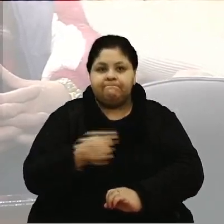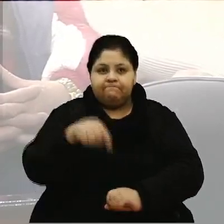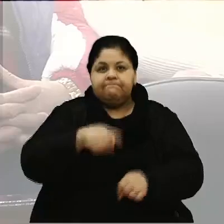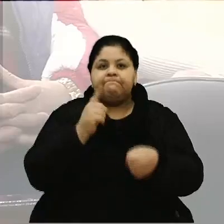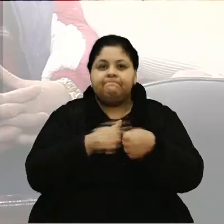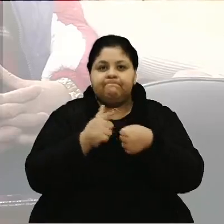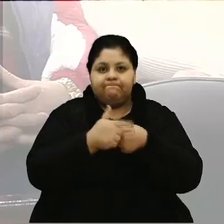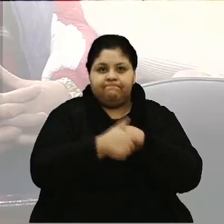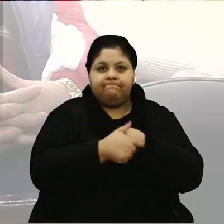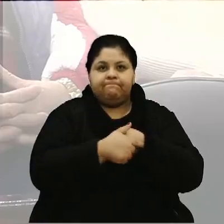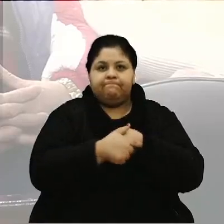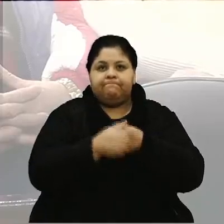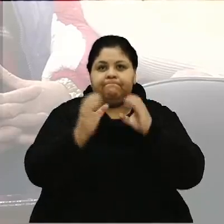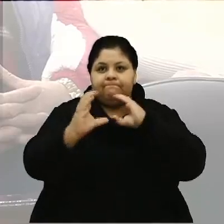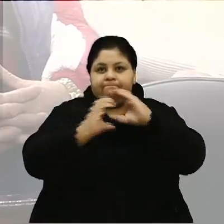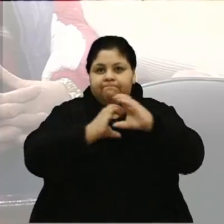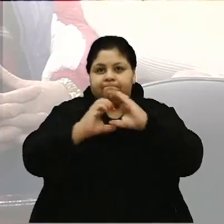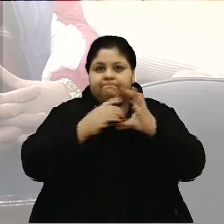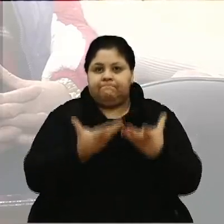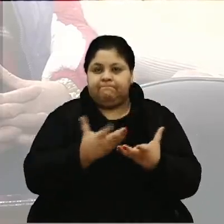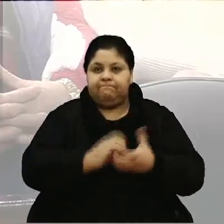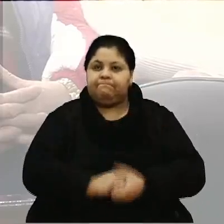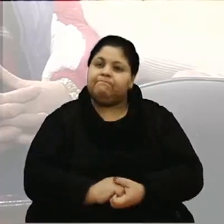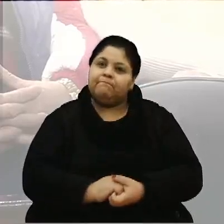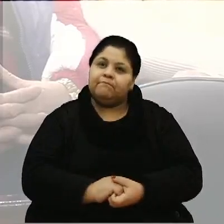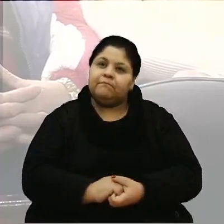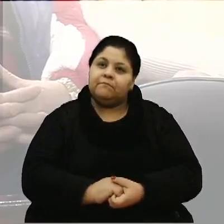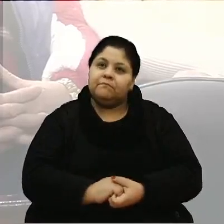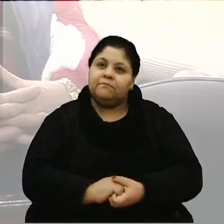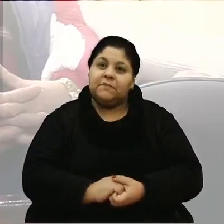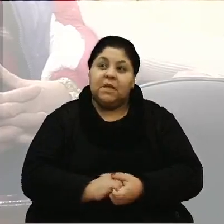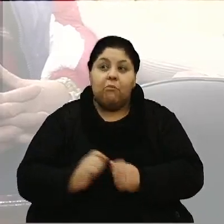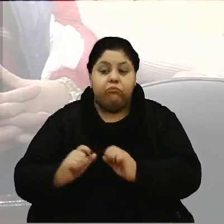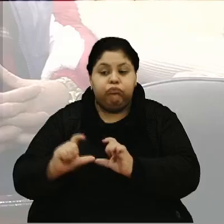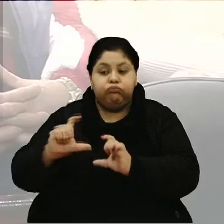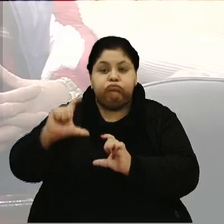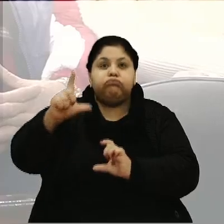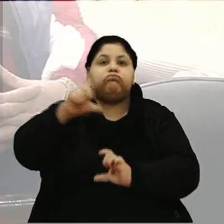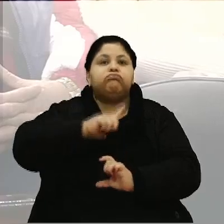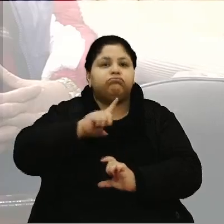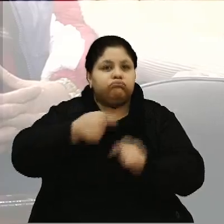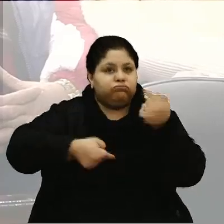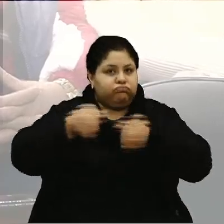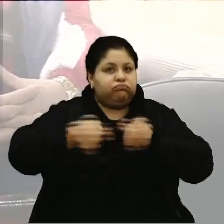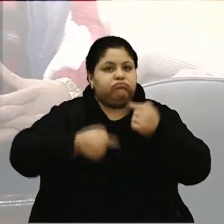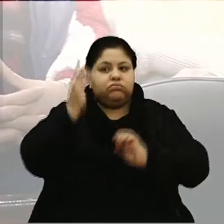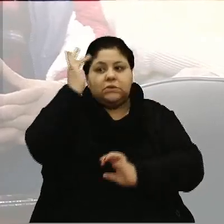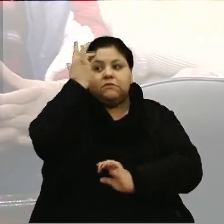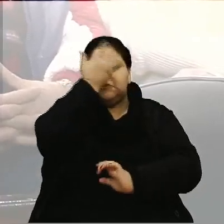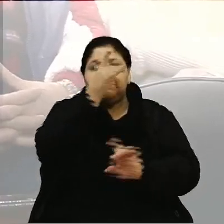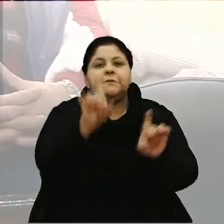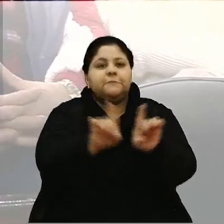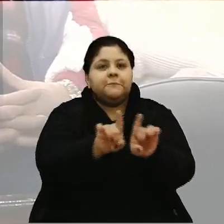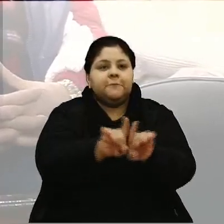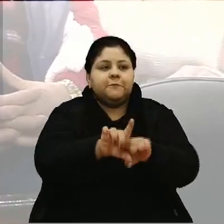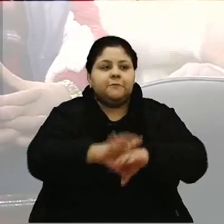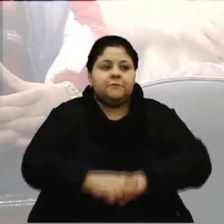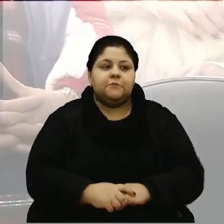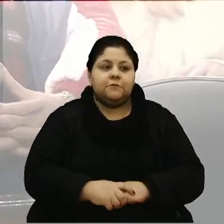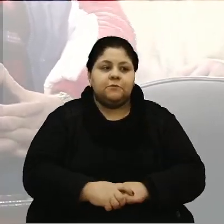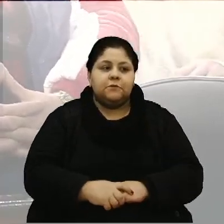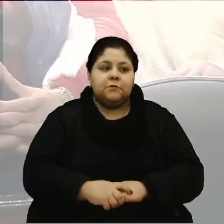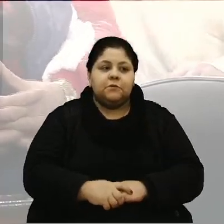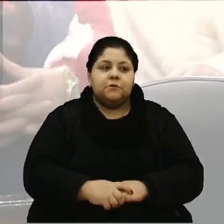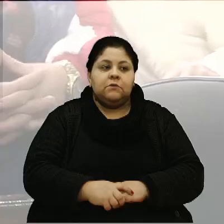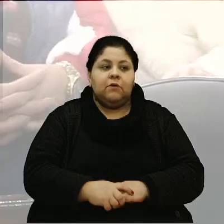na imprensa, enfim, é altíssimo. E nós temos que discutir a saúde mental. Vereadora Rose